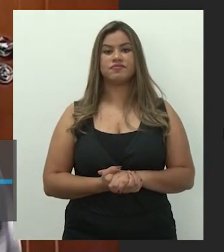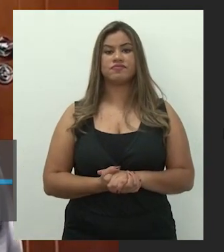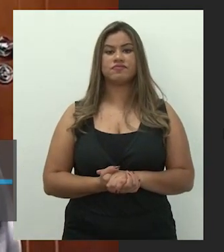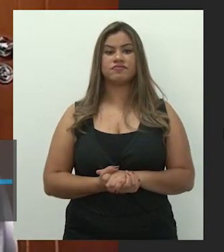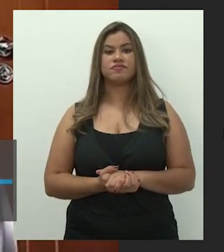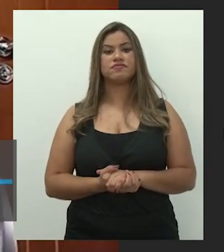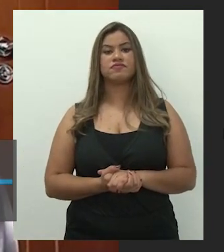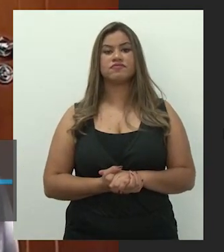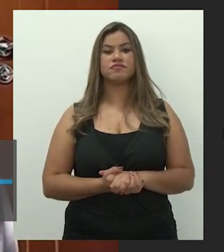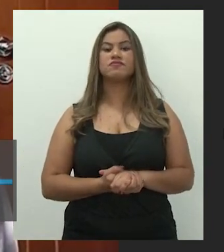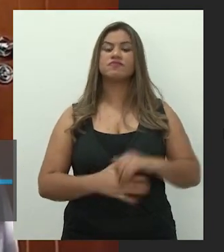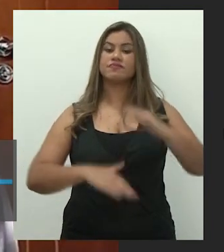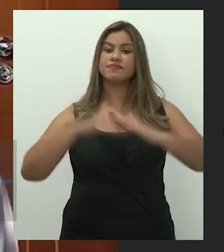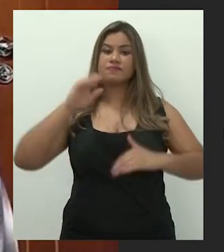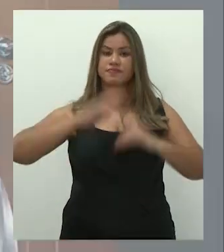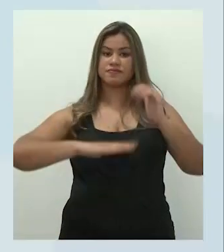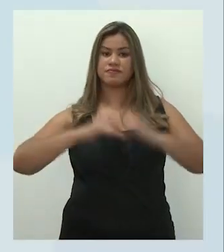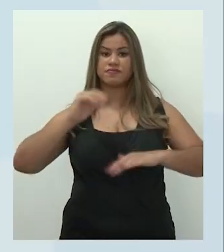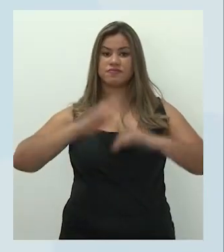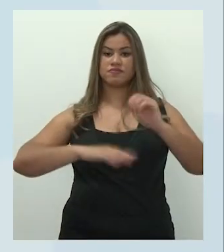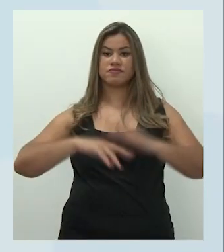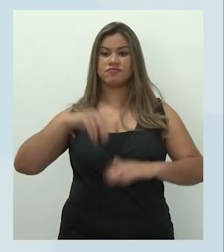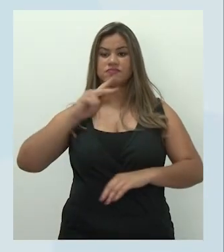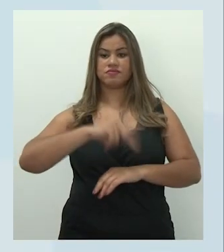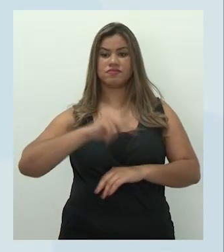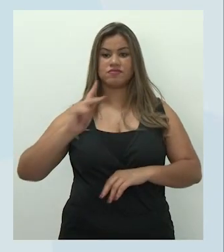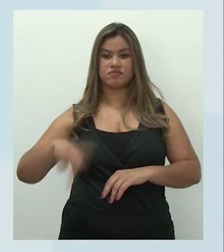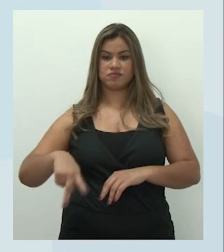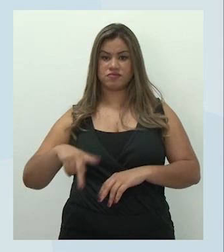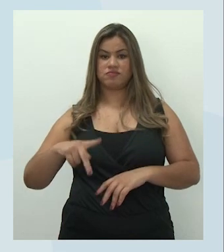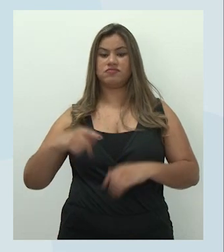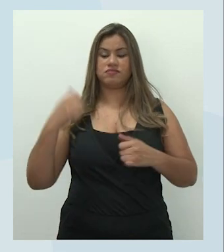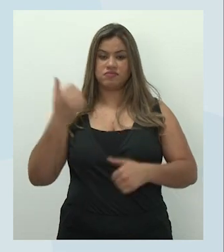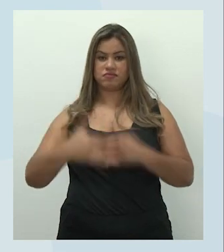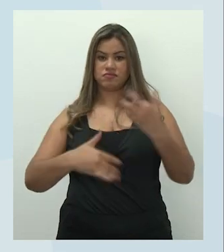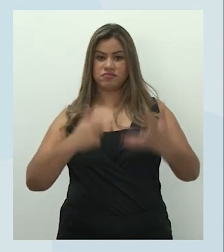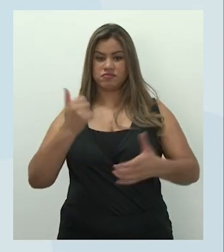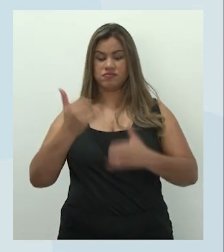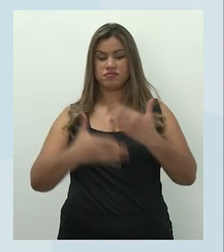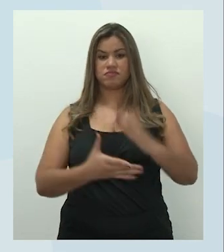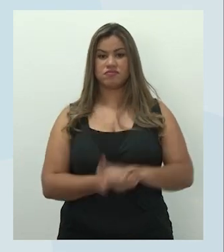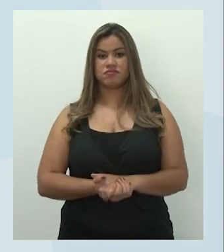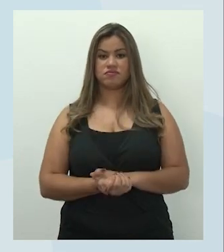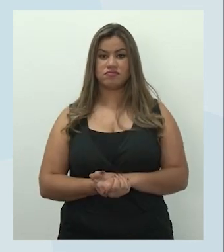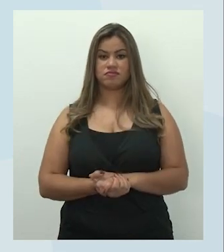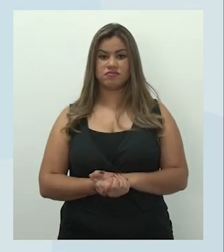As habilidades, a professora Lourdes vai comentar agora com a gente.